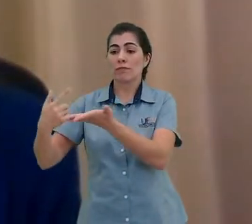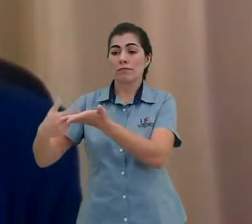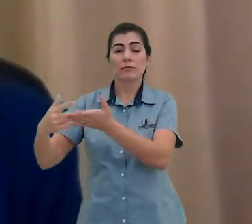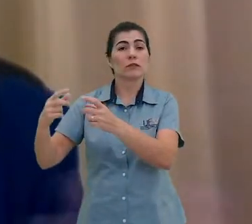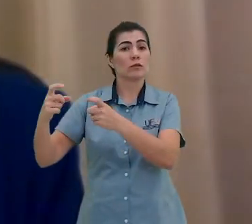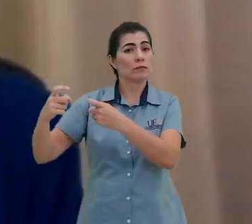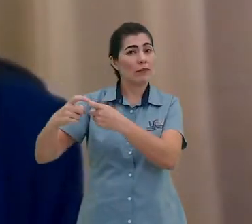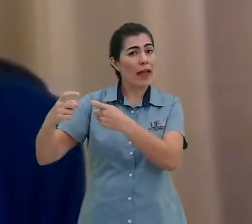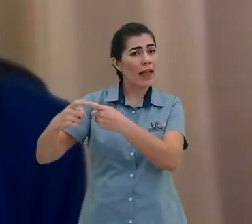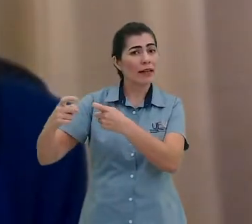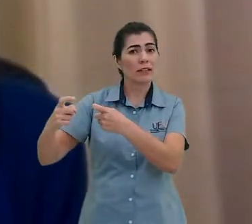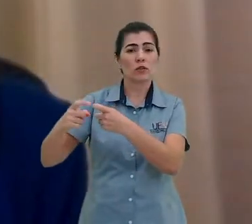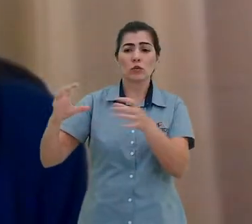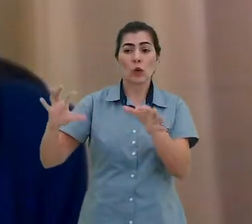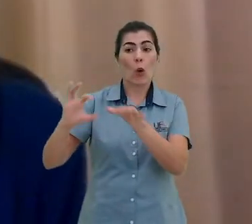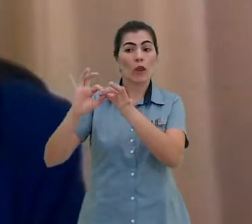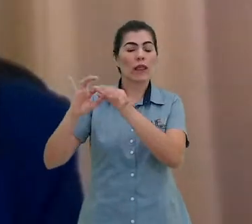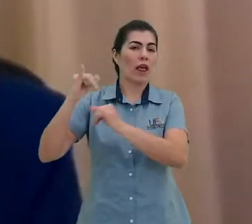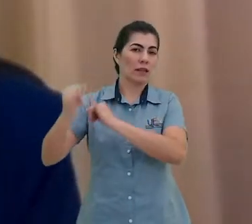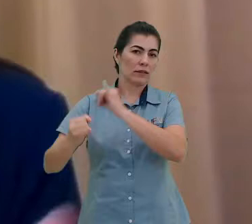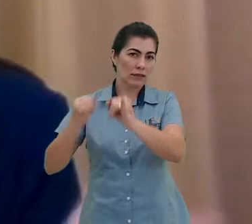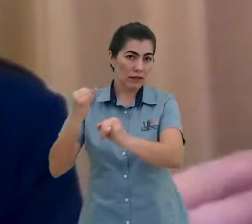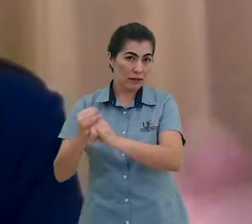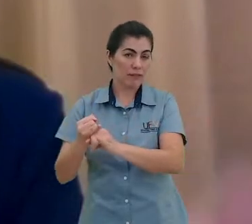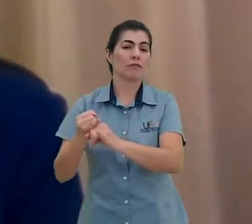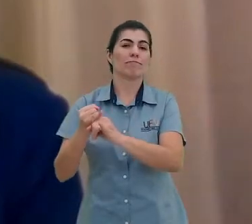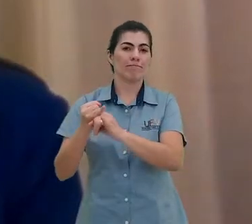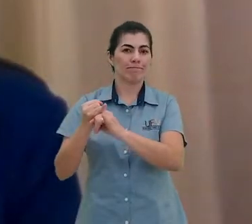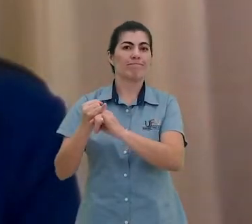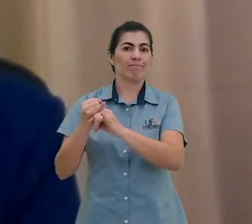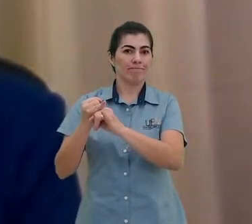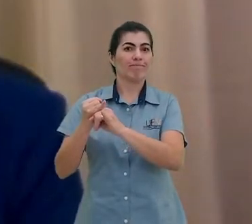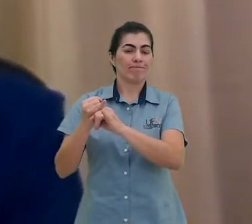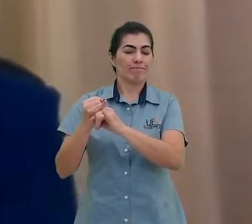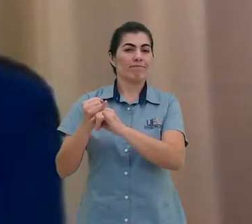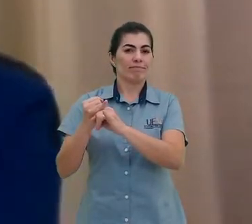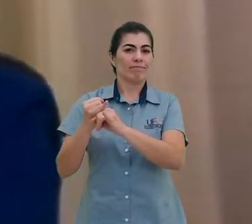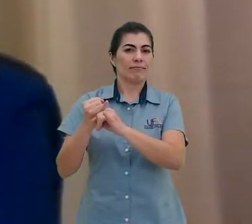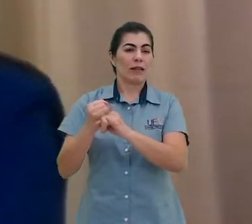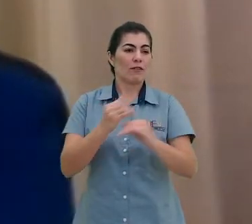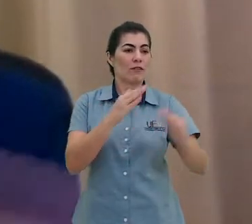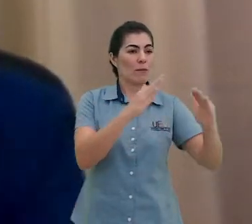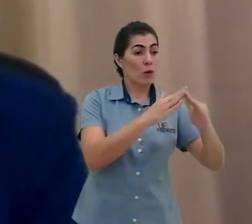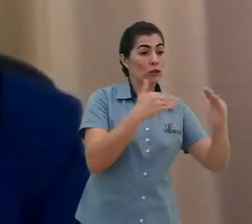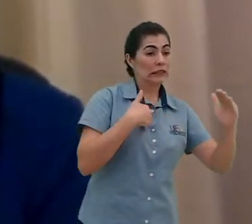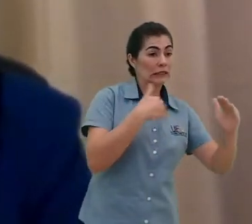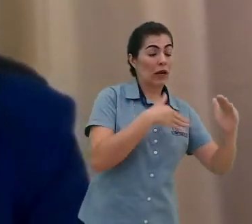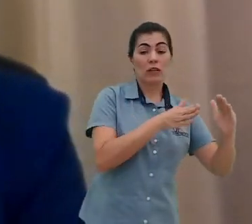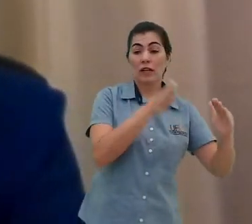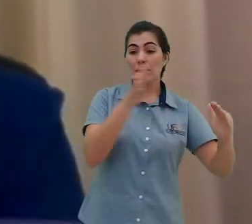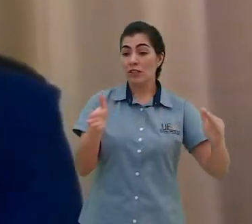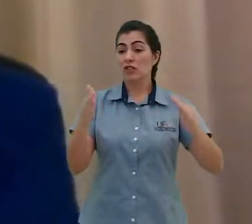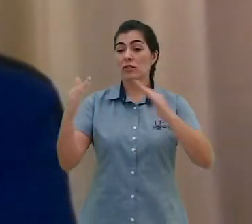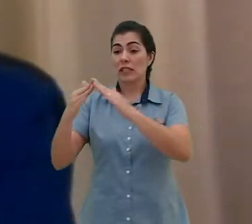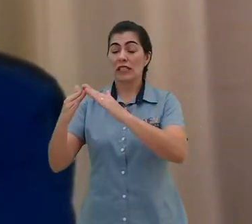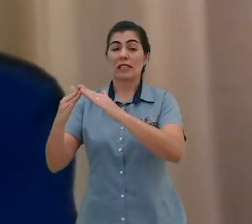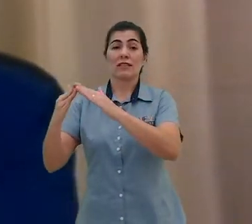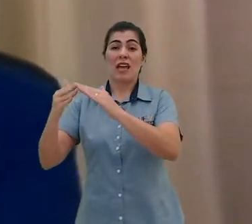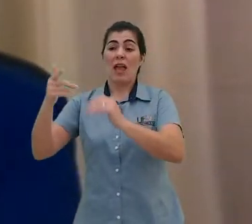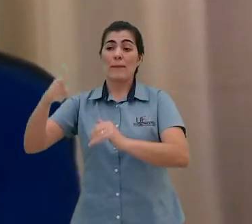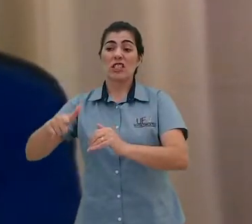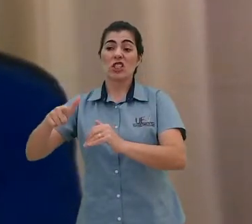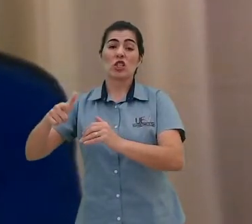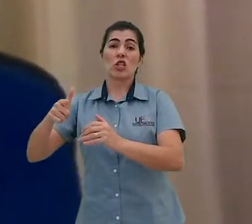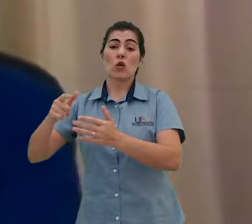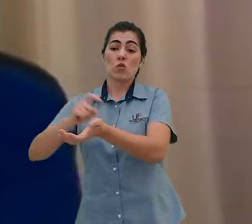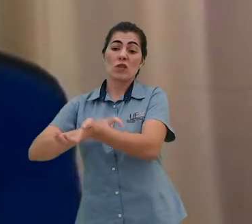interconectados, especialmente até, por exemplo, para você não sair de um posto de saúde e ir para outro e repetir o mesmo exame porque o médico não